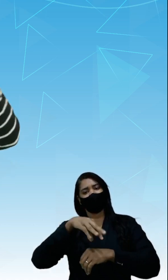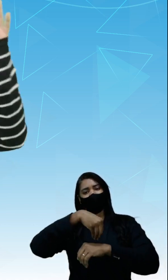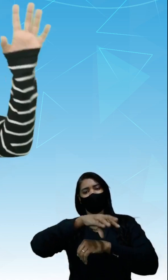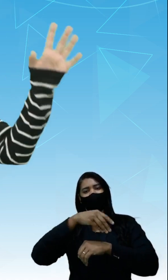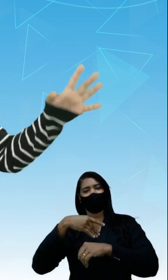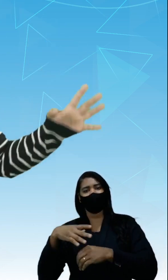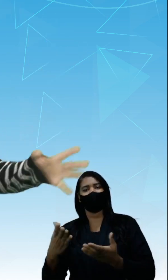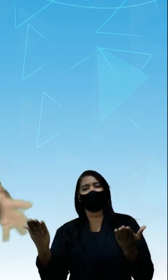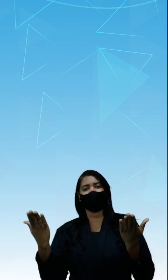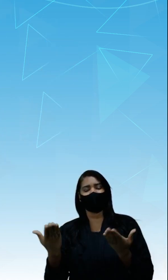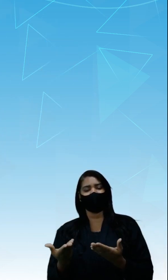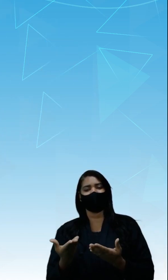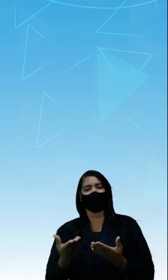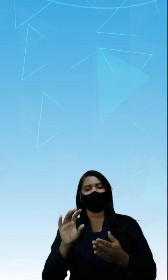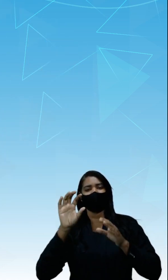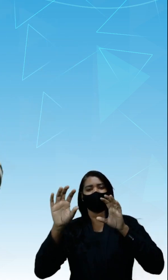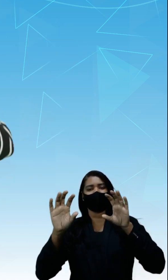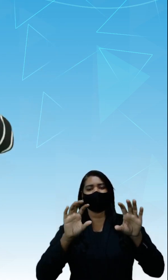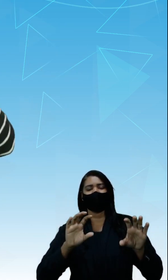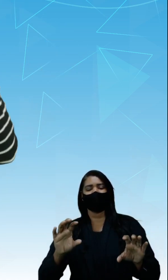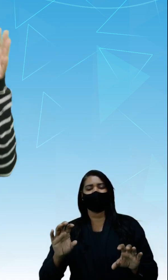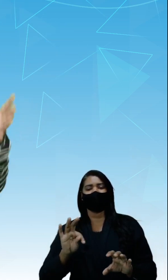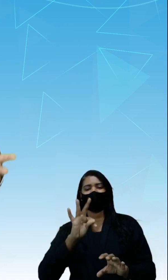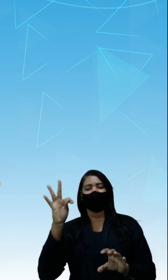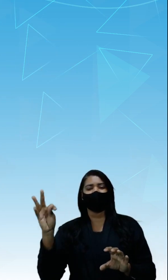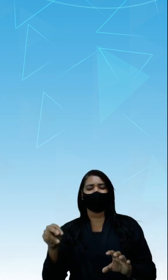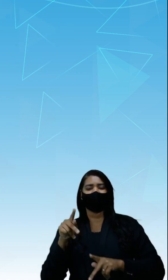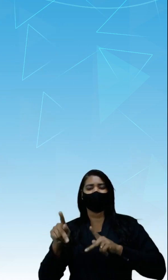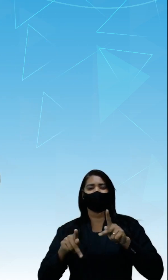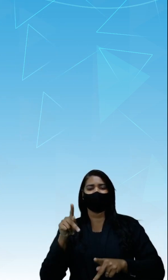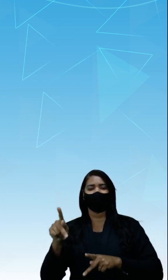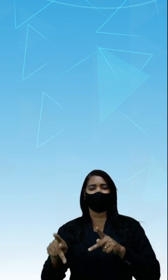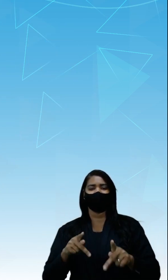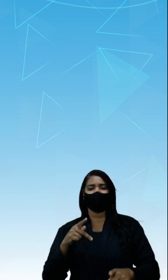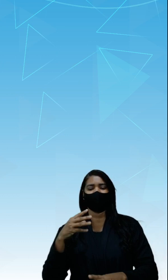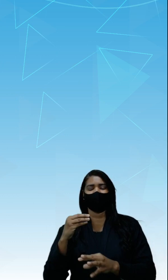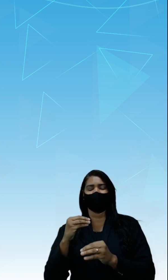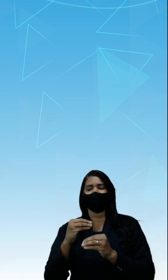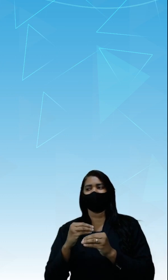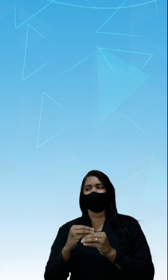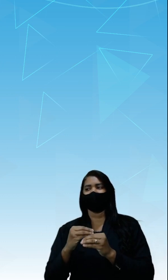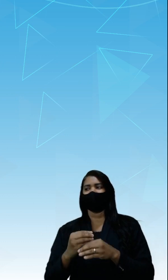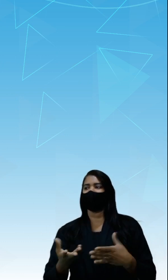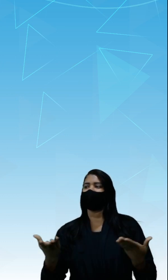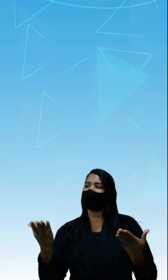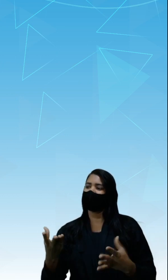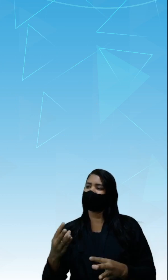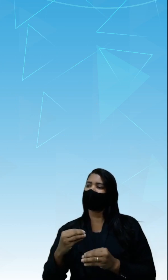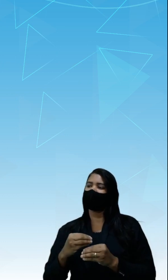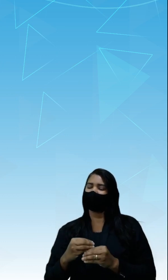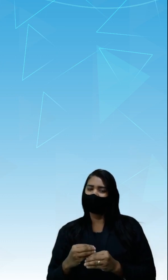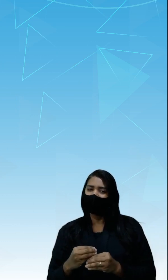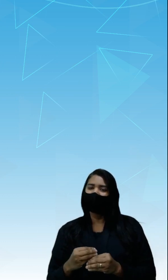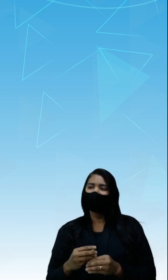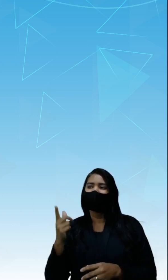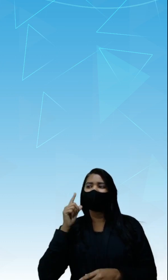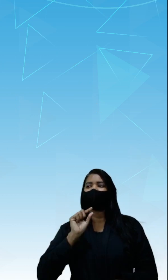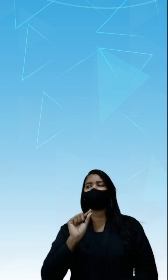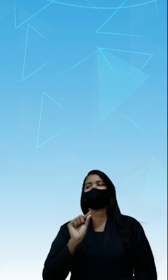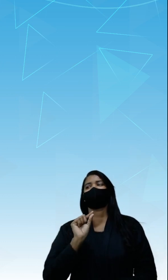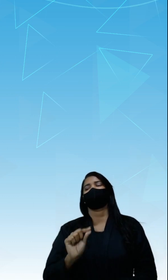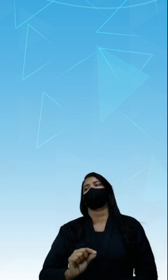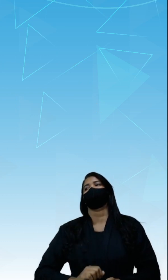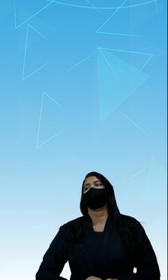nosso território nacional, toda a nossa população nacional, considerando o quê?